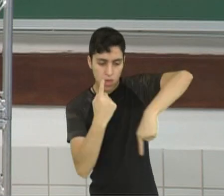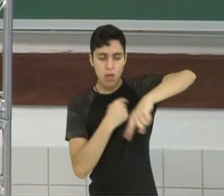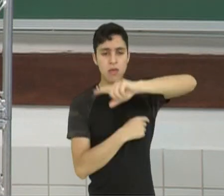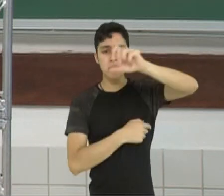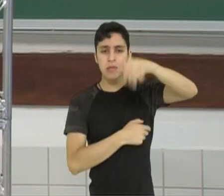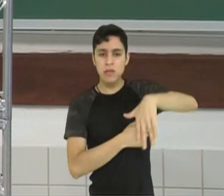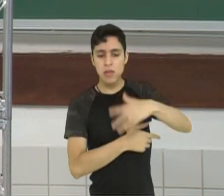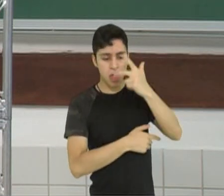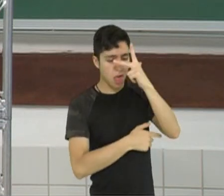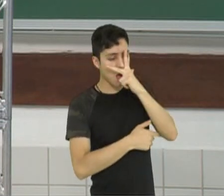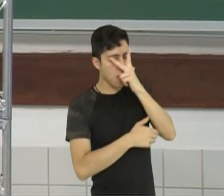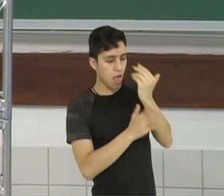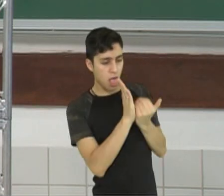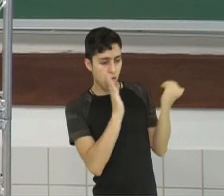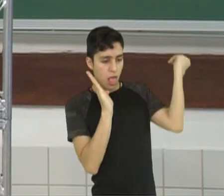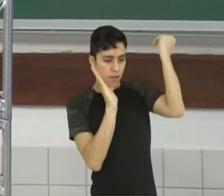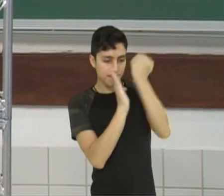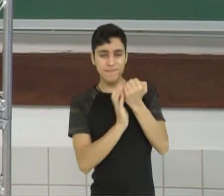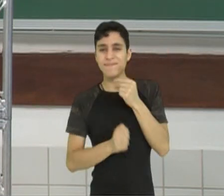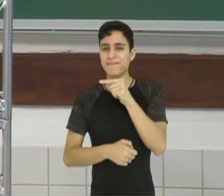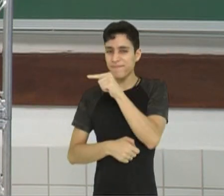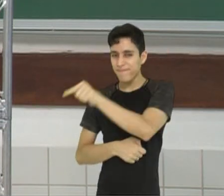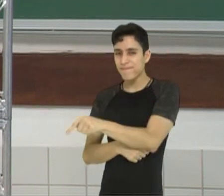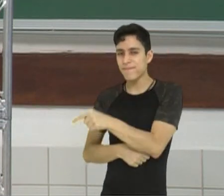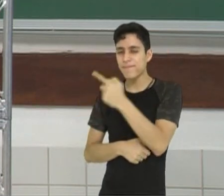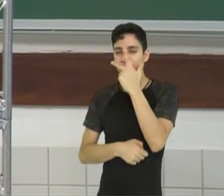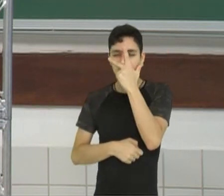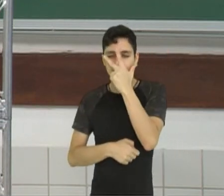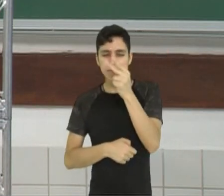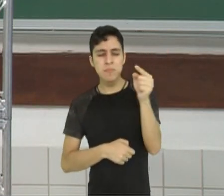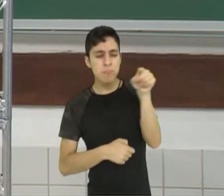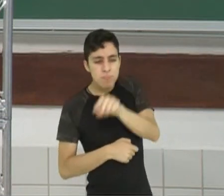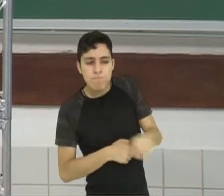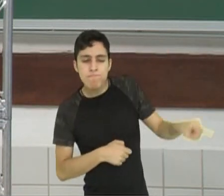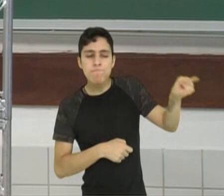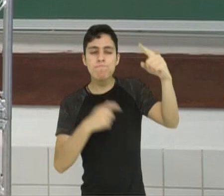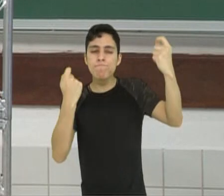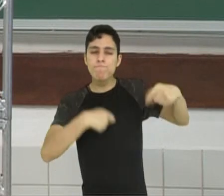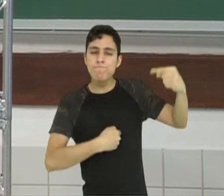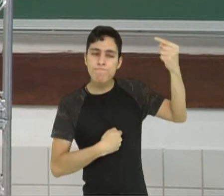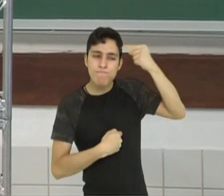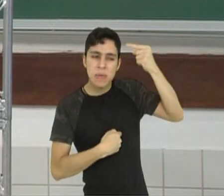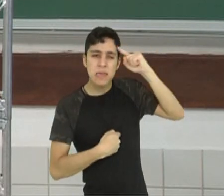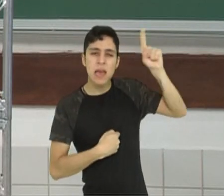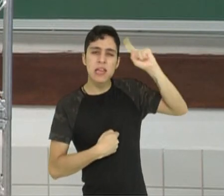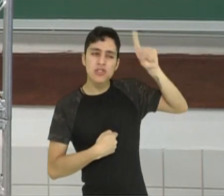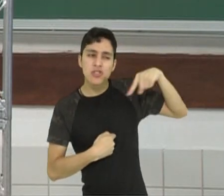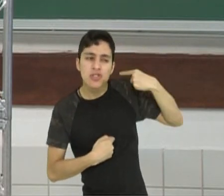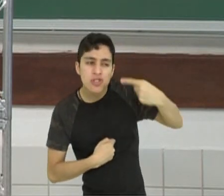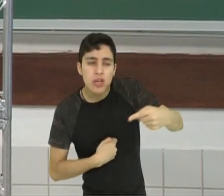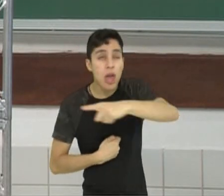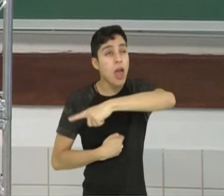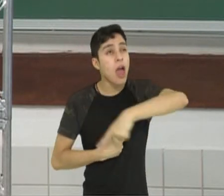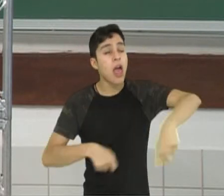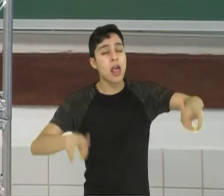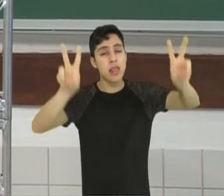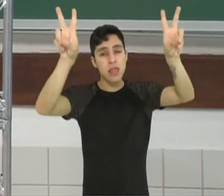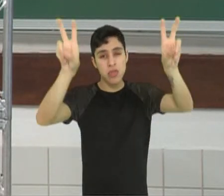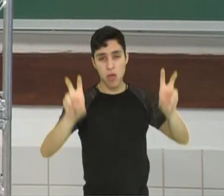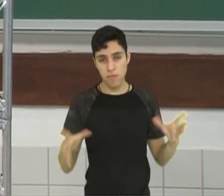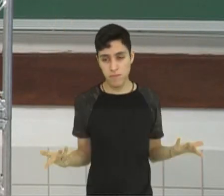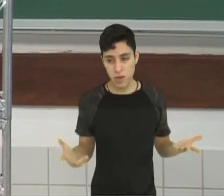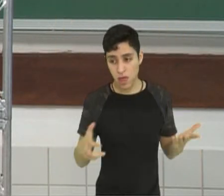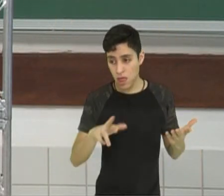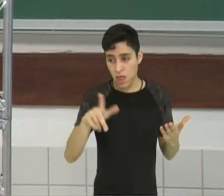vai trabalhar essas questões muito importantes, né, para se pensar no nosso cotidiano, né? Então, não é uma garrafa que